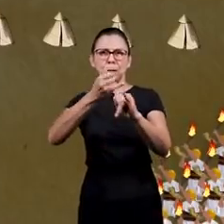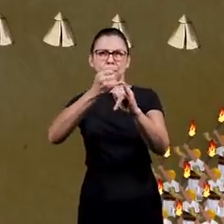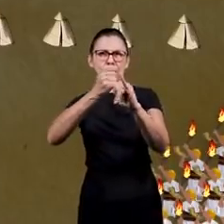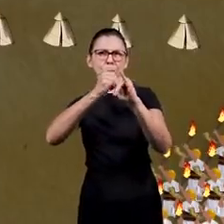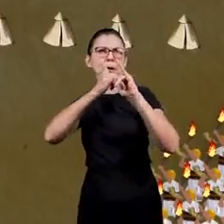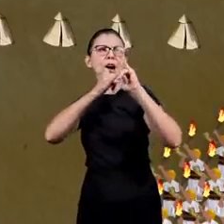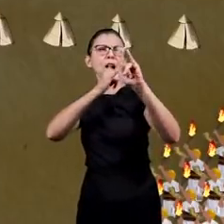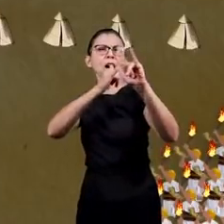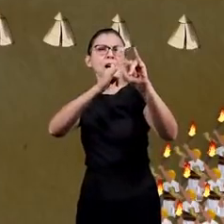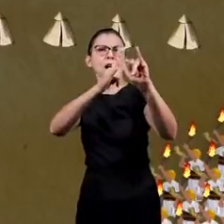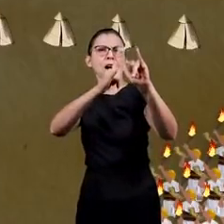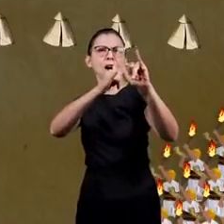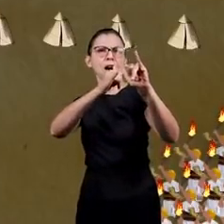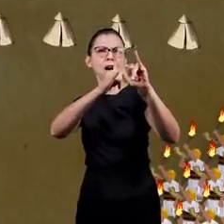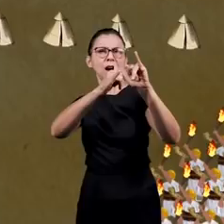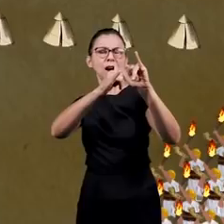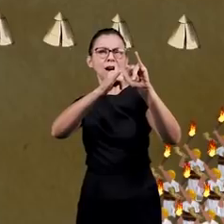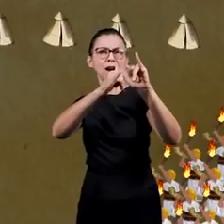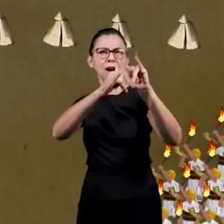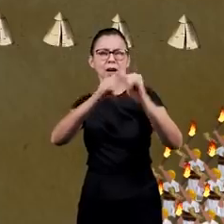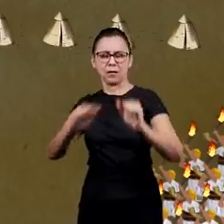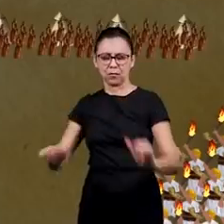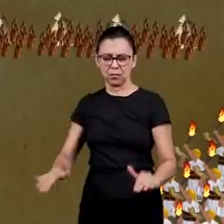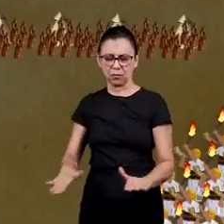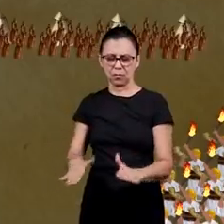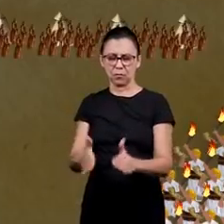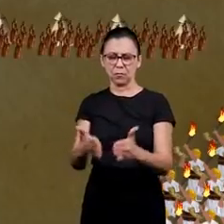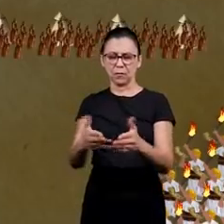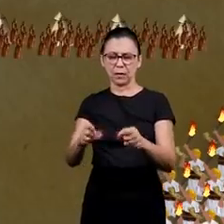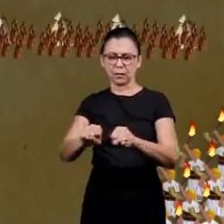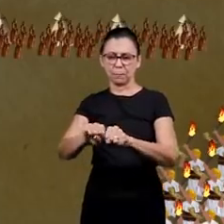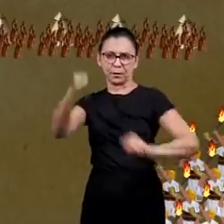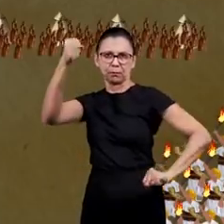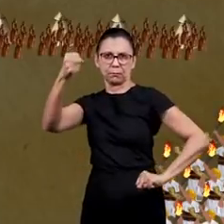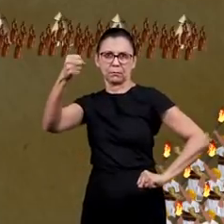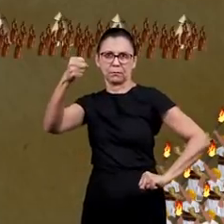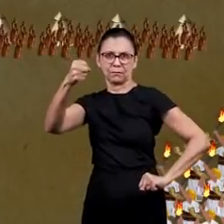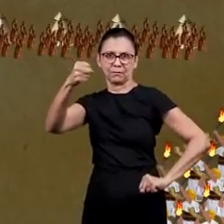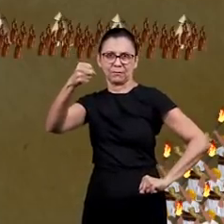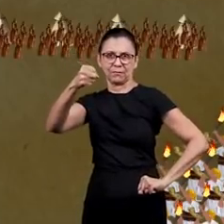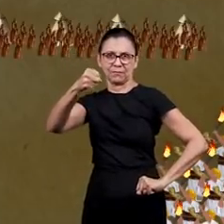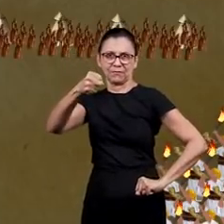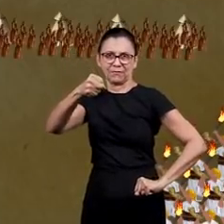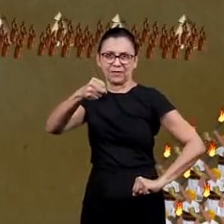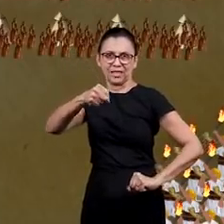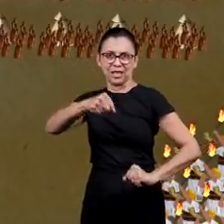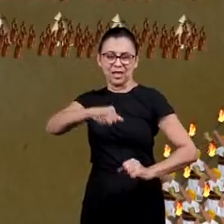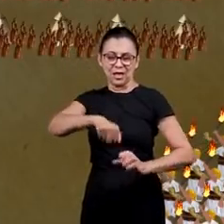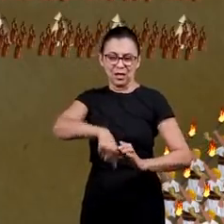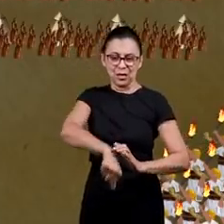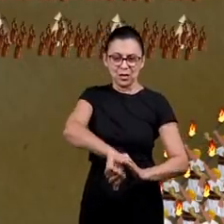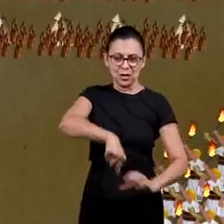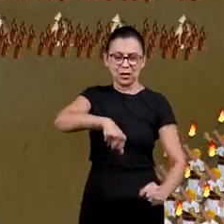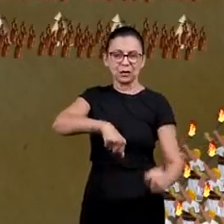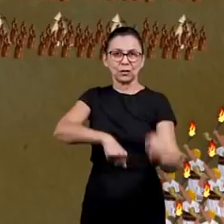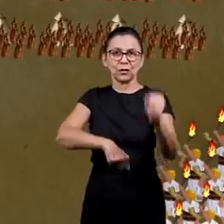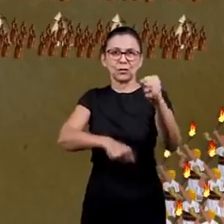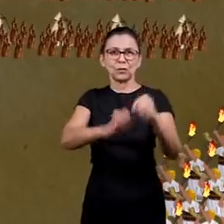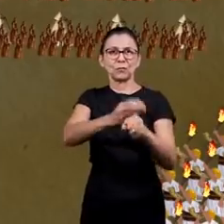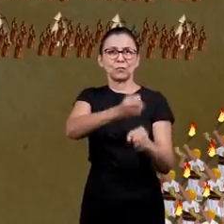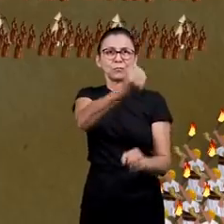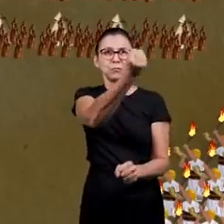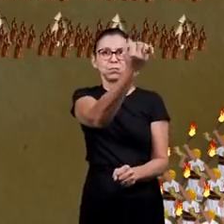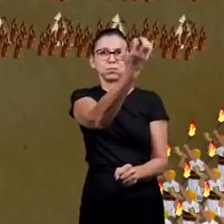buzina, quebraram o vaso e o brilho das tochas iluminou. E